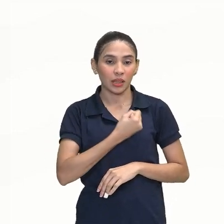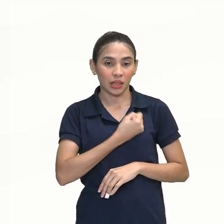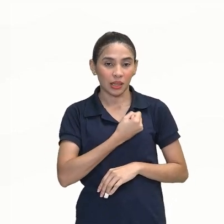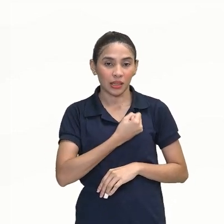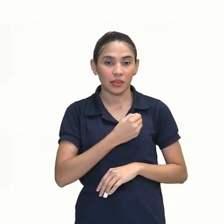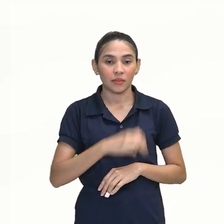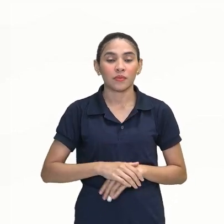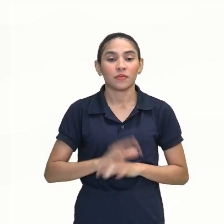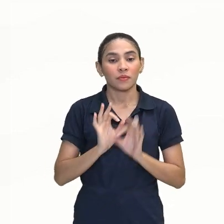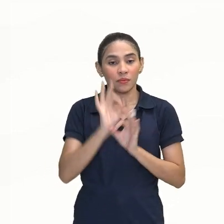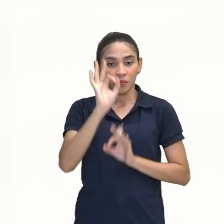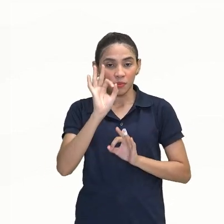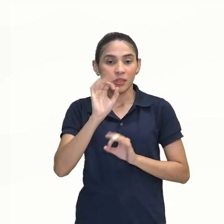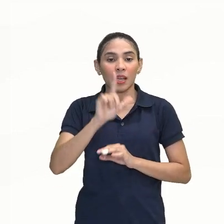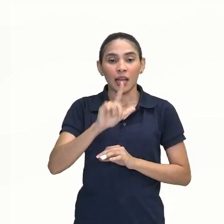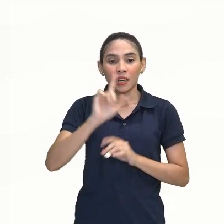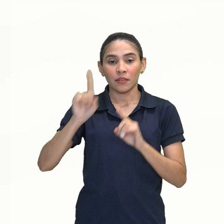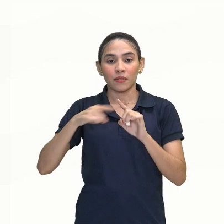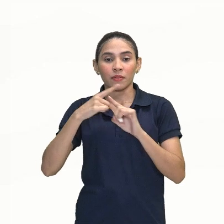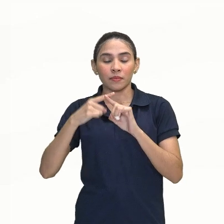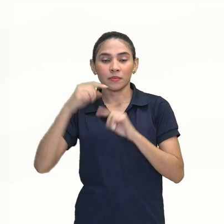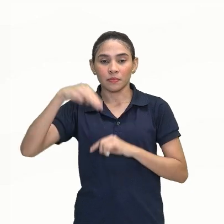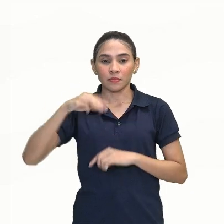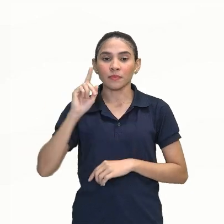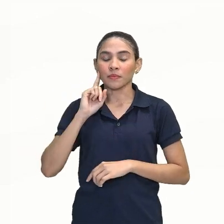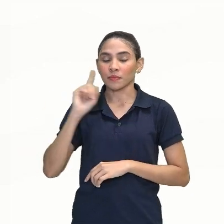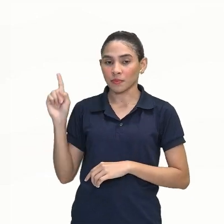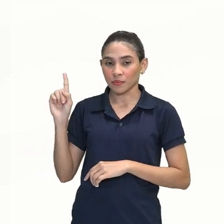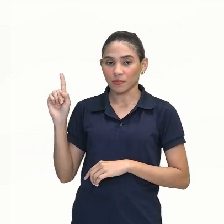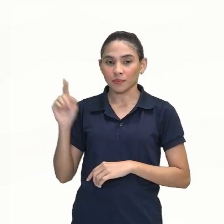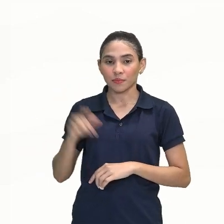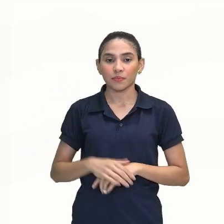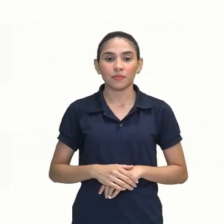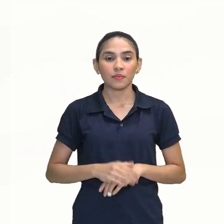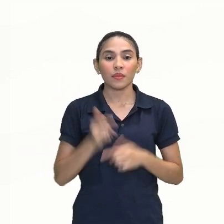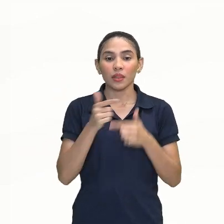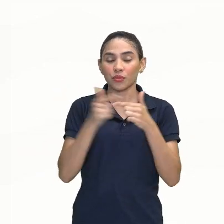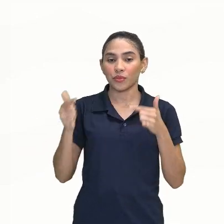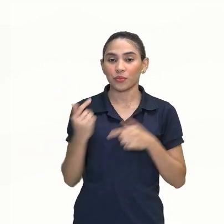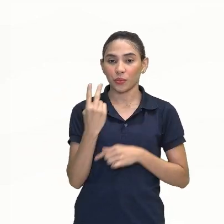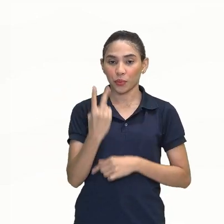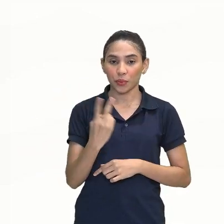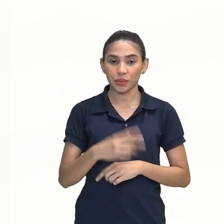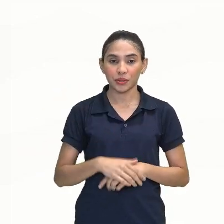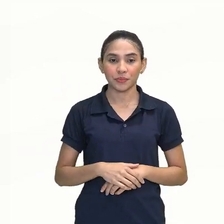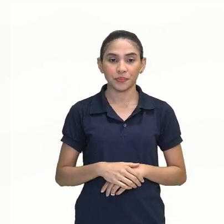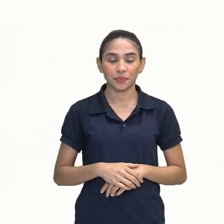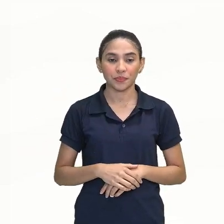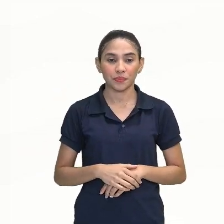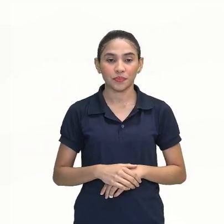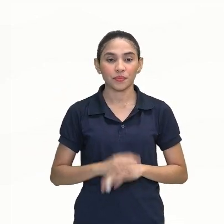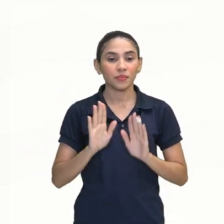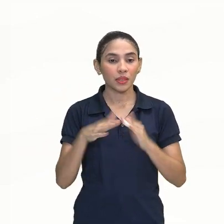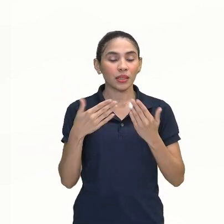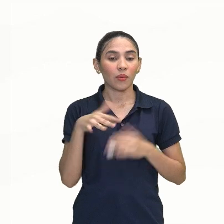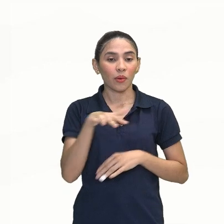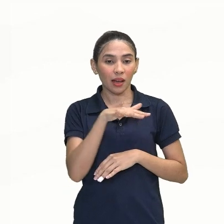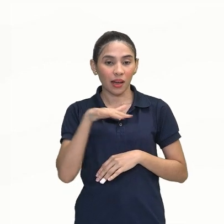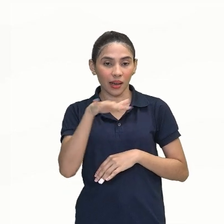do meu lado vezes a medida do meu apótema. E isso dividido por 2. Então, minha